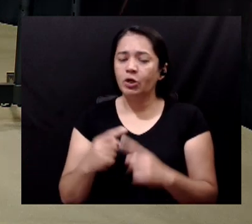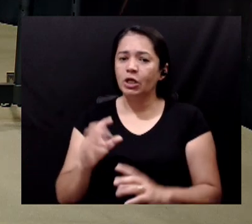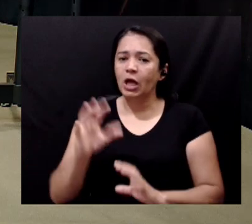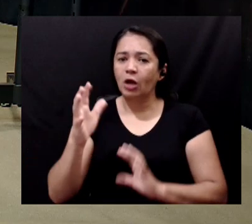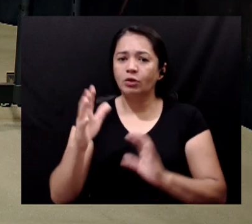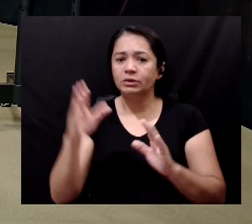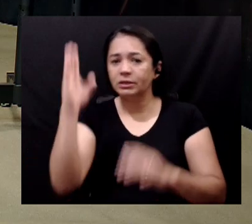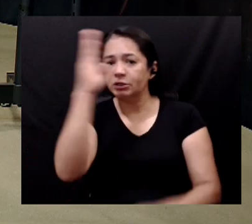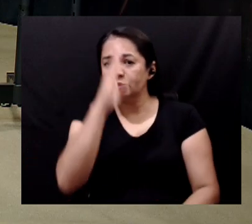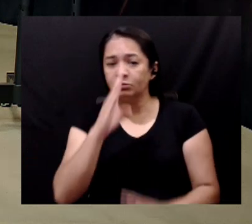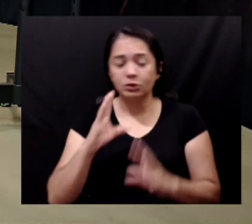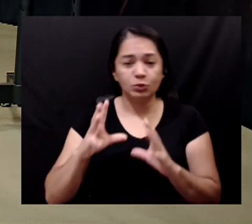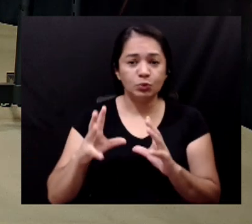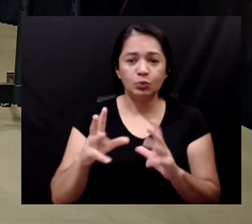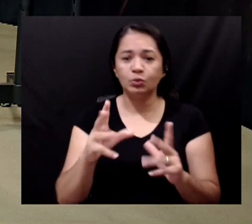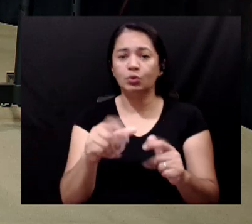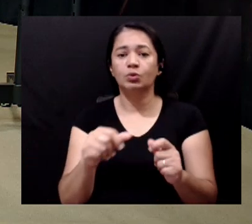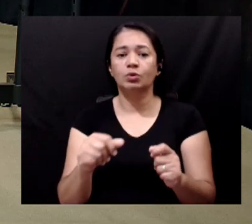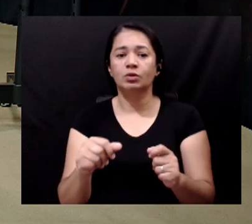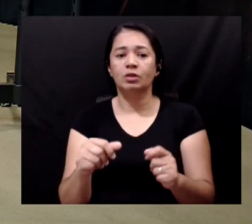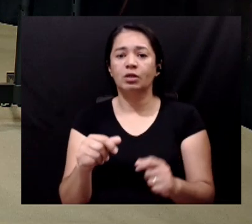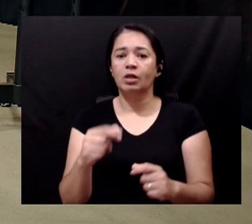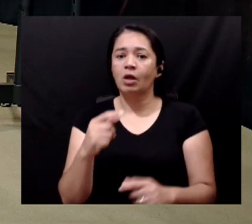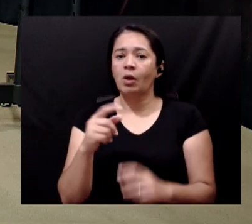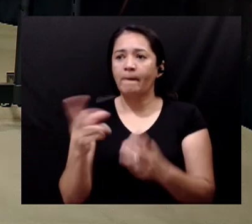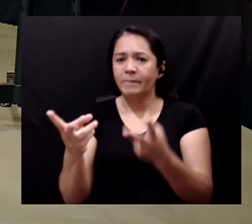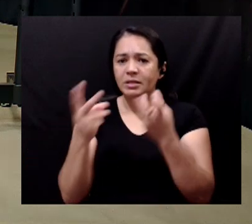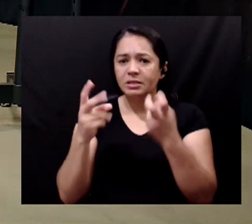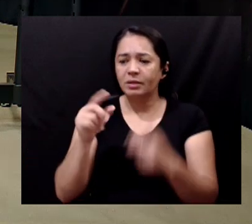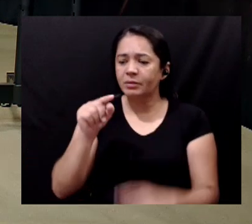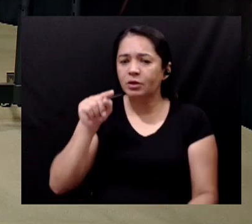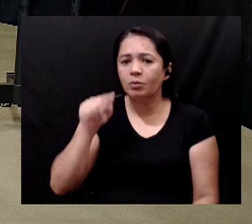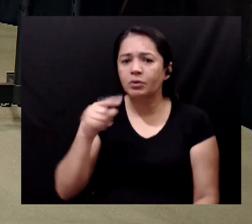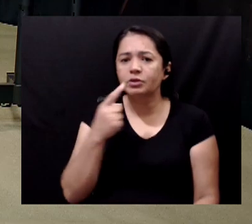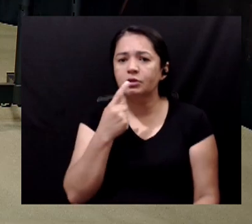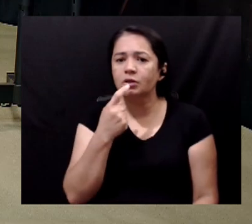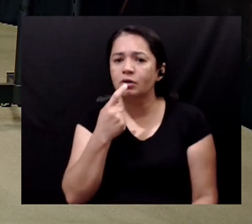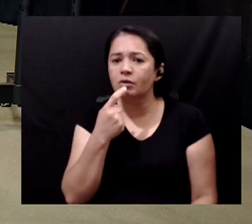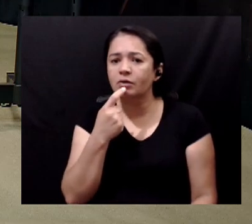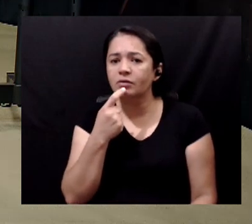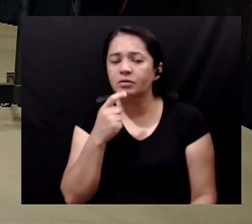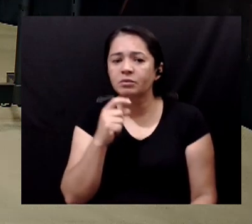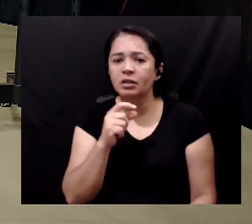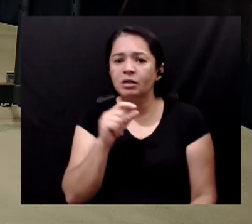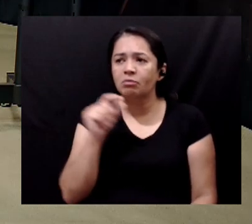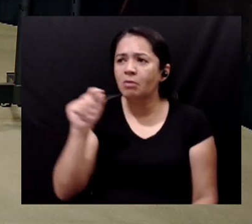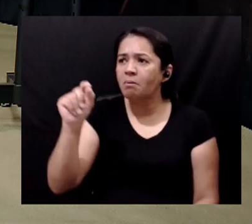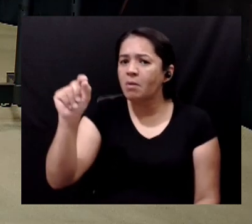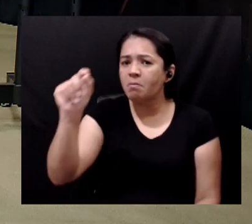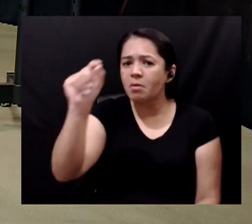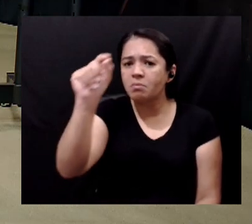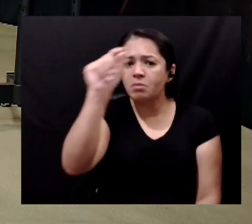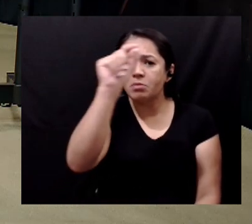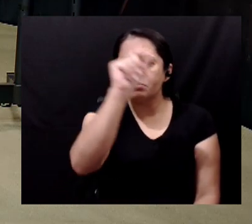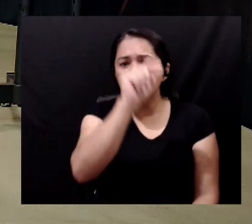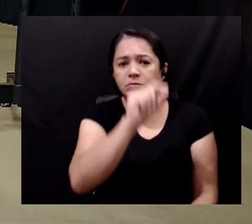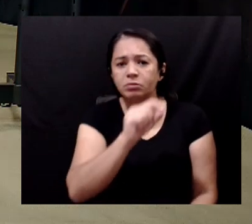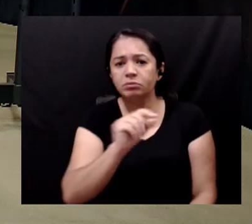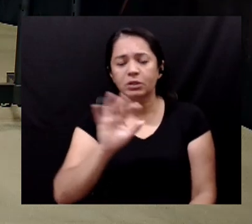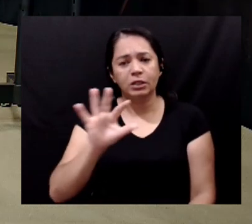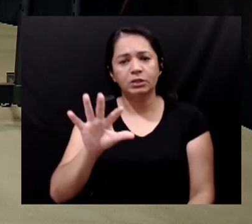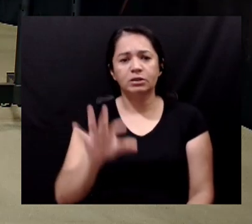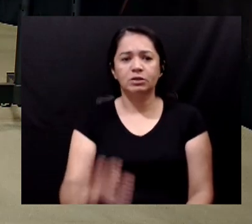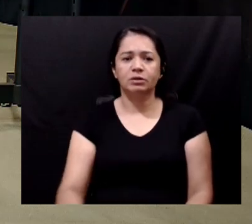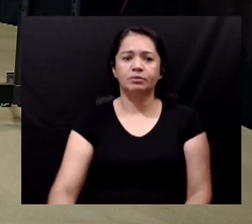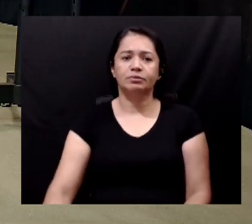perceber ali que os pontinhos vermelhos, eles estão cercando, né, e é isso que eu te falei, a importância da